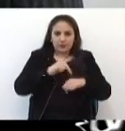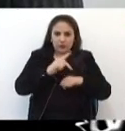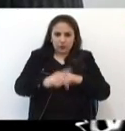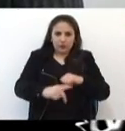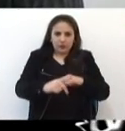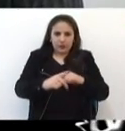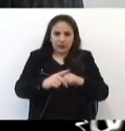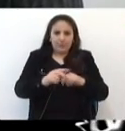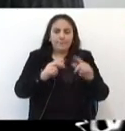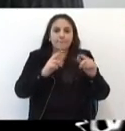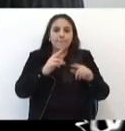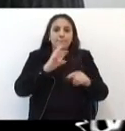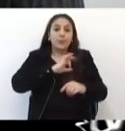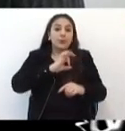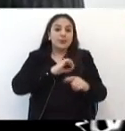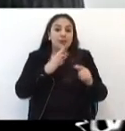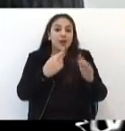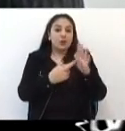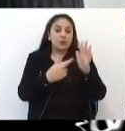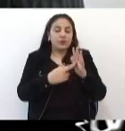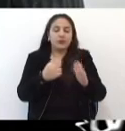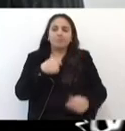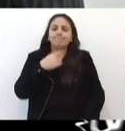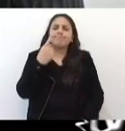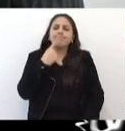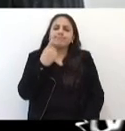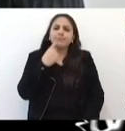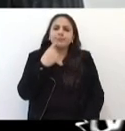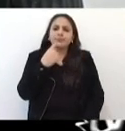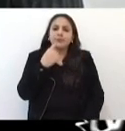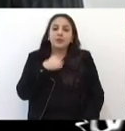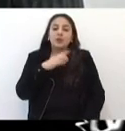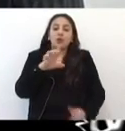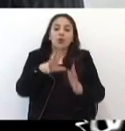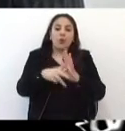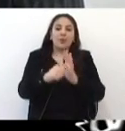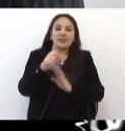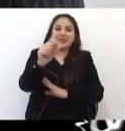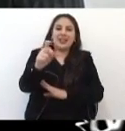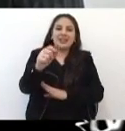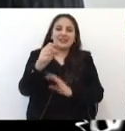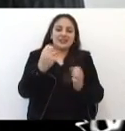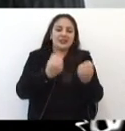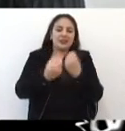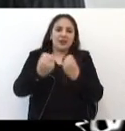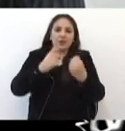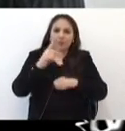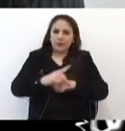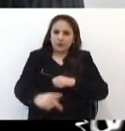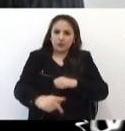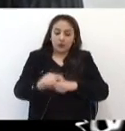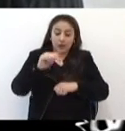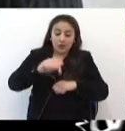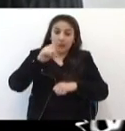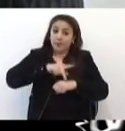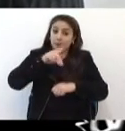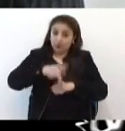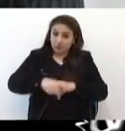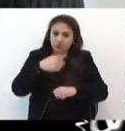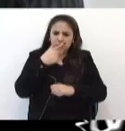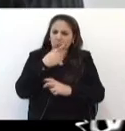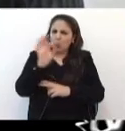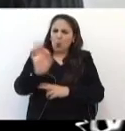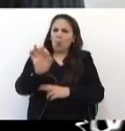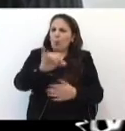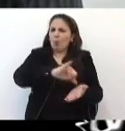Polícia Rodoviária Federal, numa sexta-feira, foi furtado 10 veículos em Passo Fundo. Em Passo Fundo, não estou falando